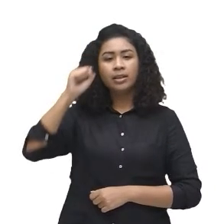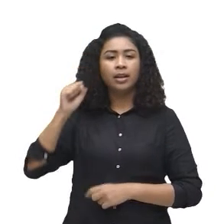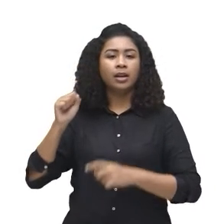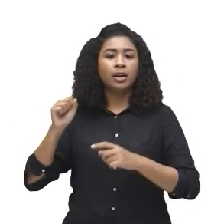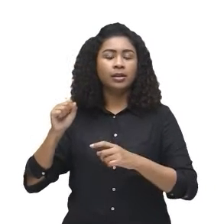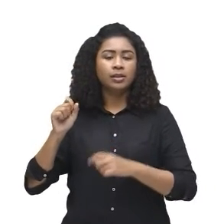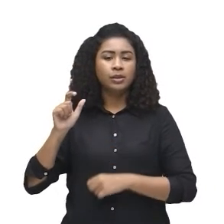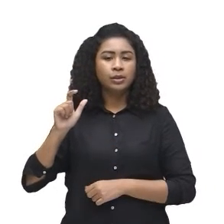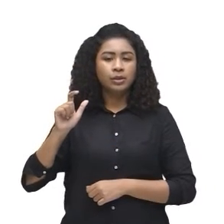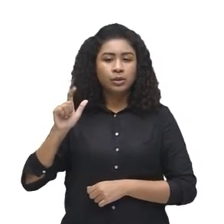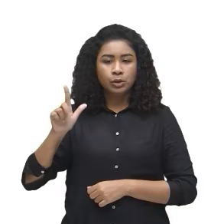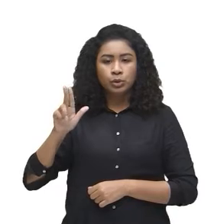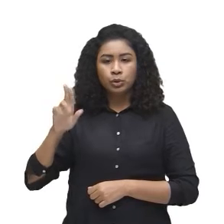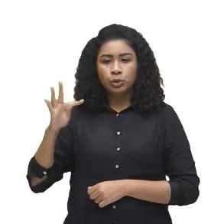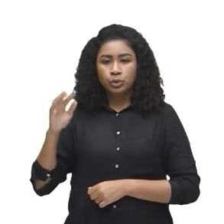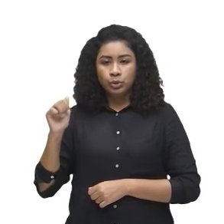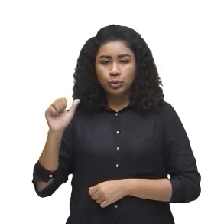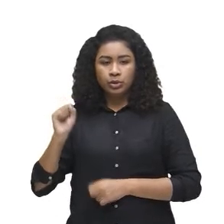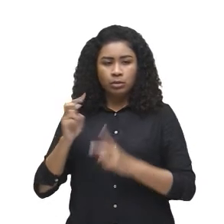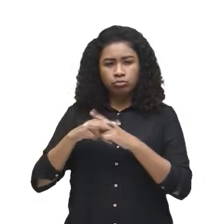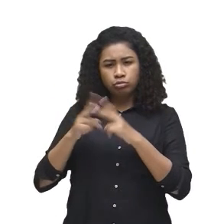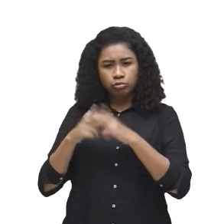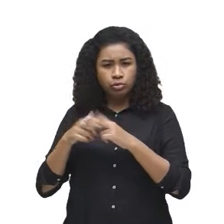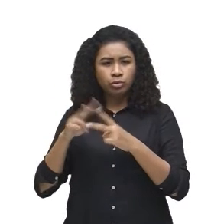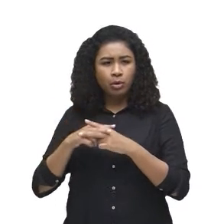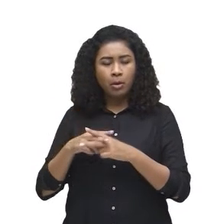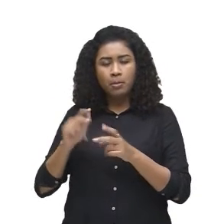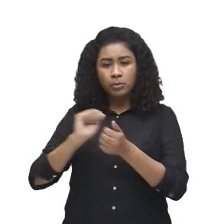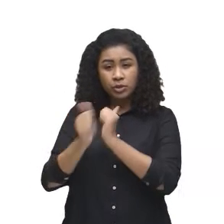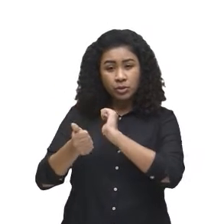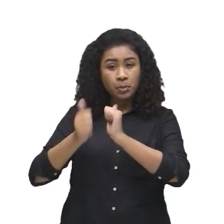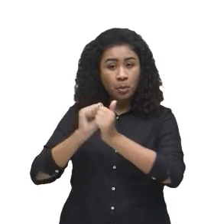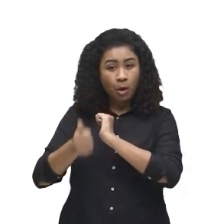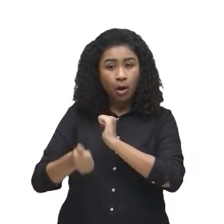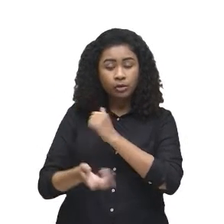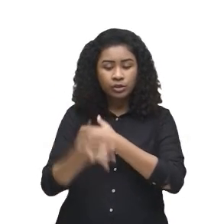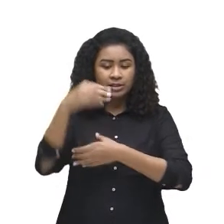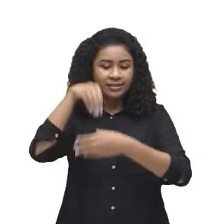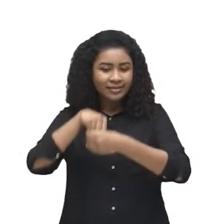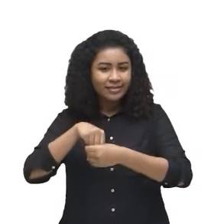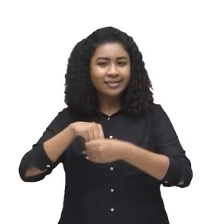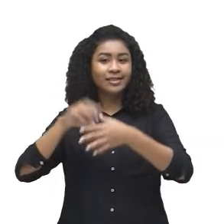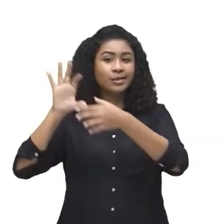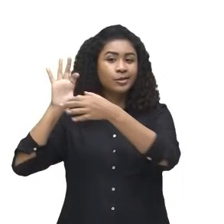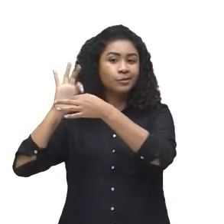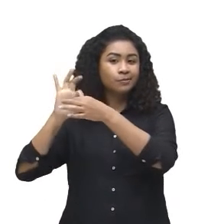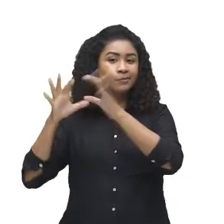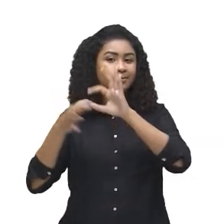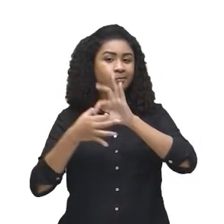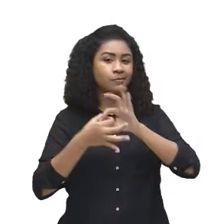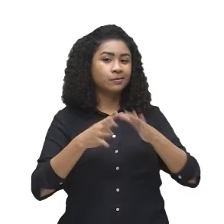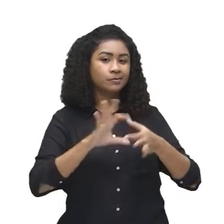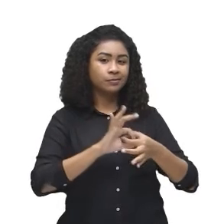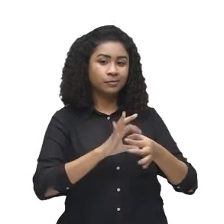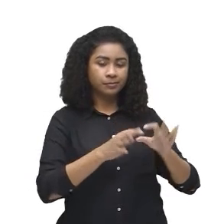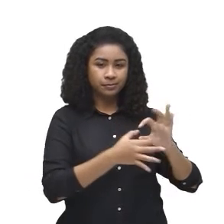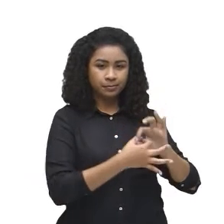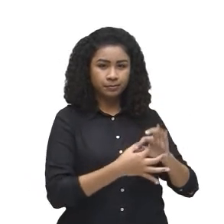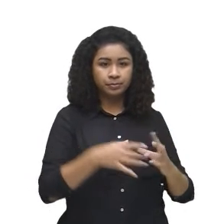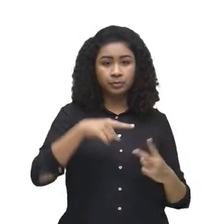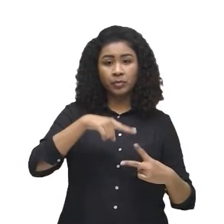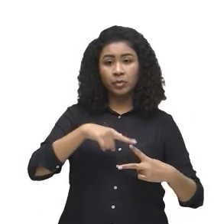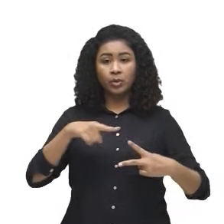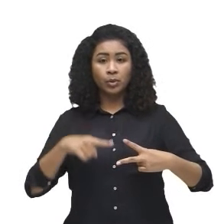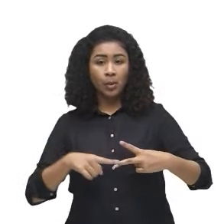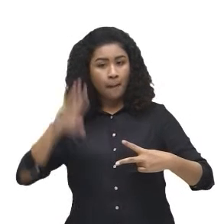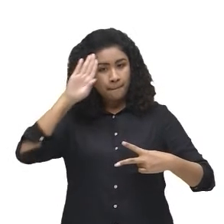que fazem parte da programação olímpica. Então nós temos aí a luta livre e a luta greco-romana,